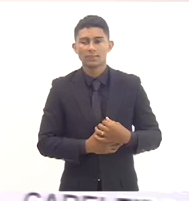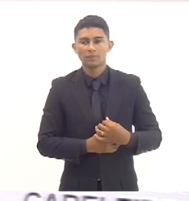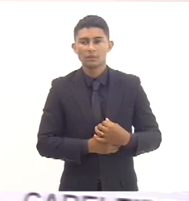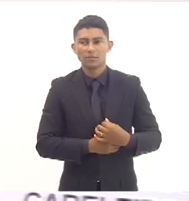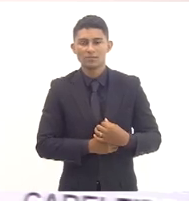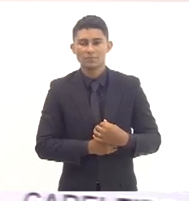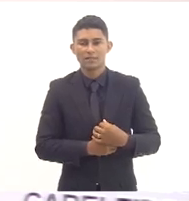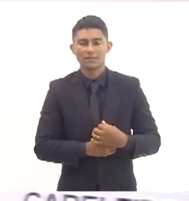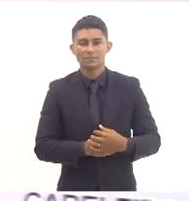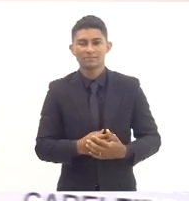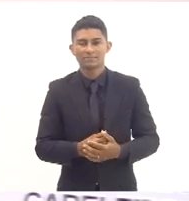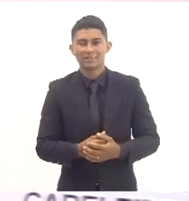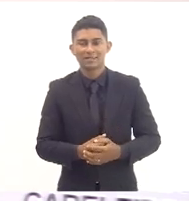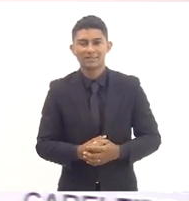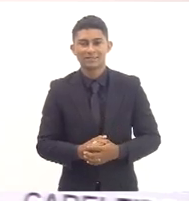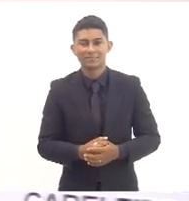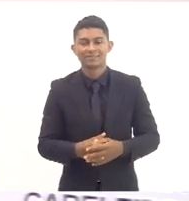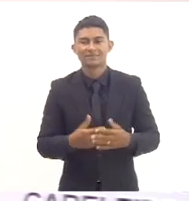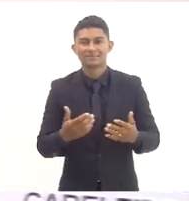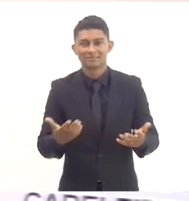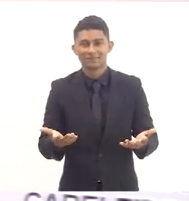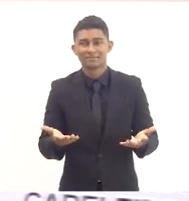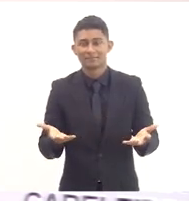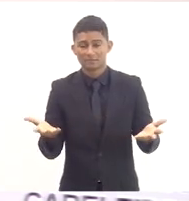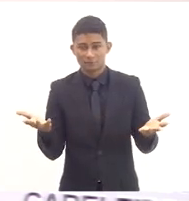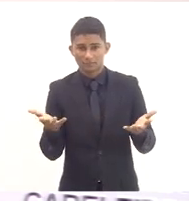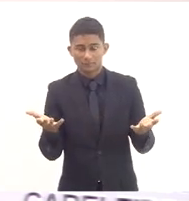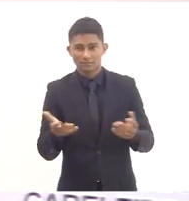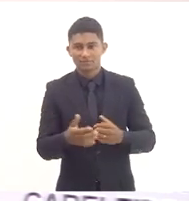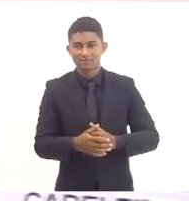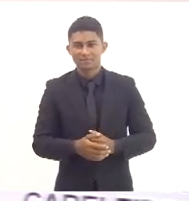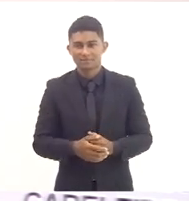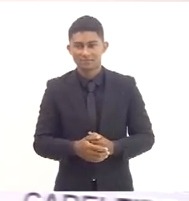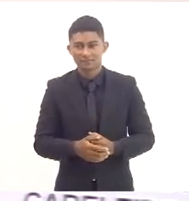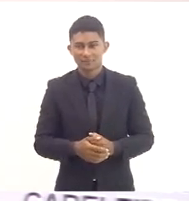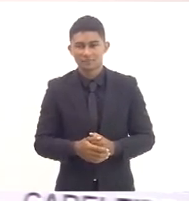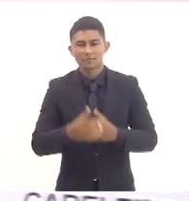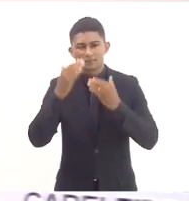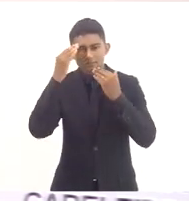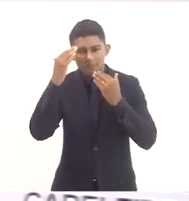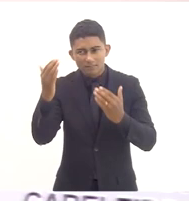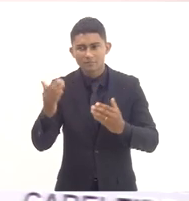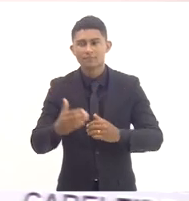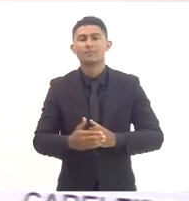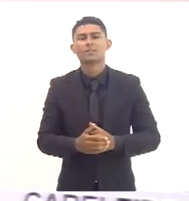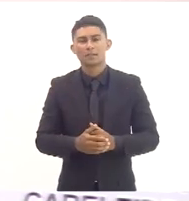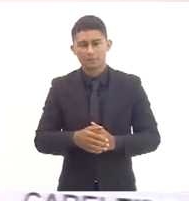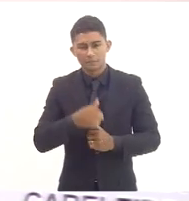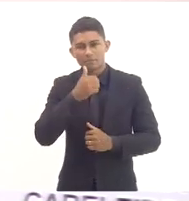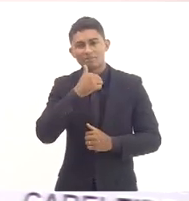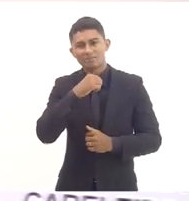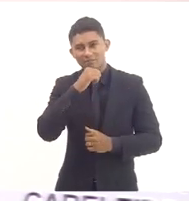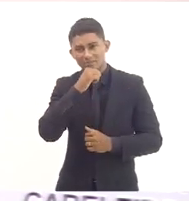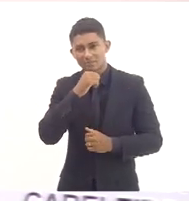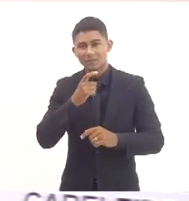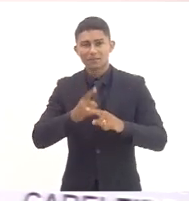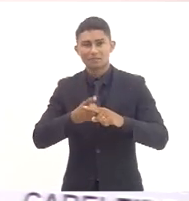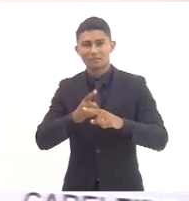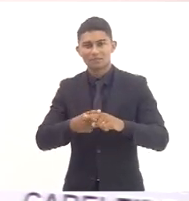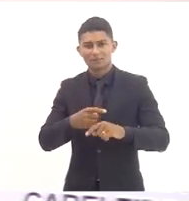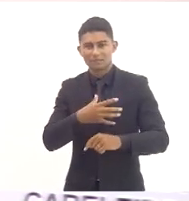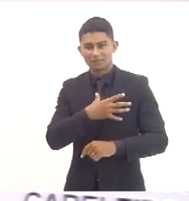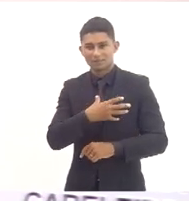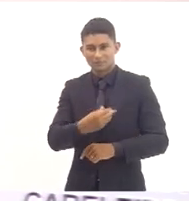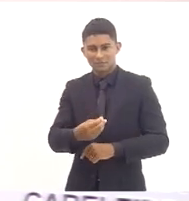e eu digo obrigado mãe e eu digo Obrigado mães Porque talvez os seus filhos como